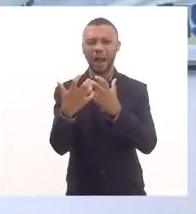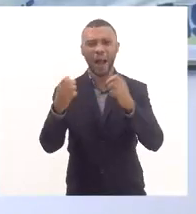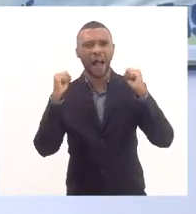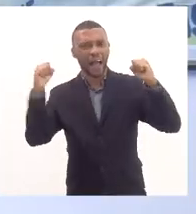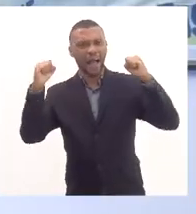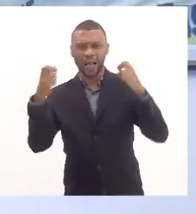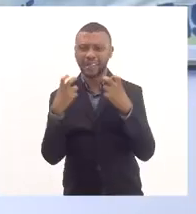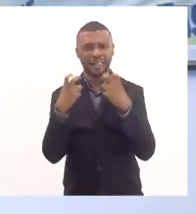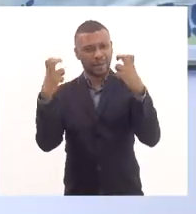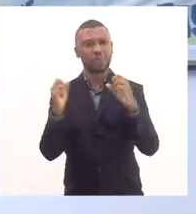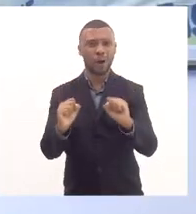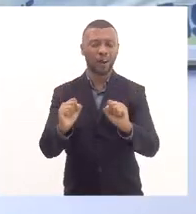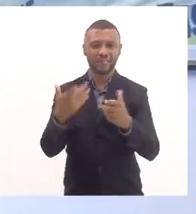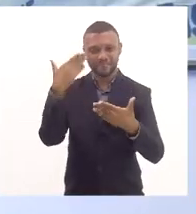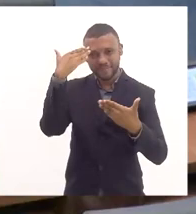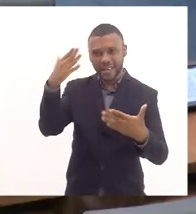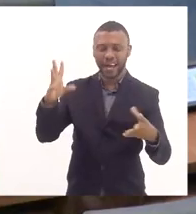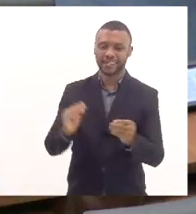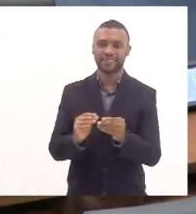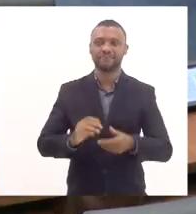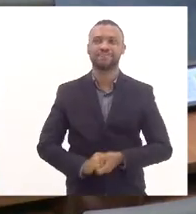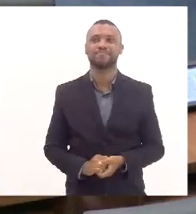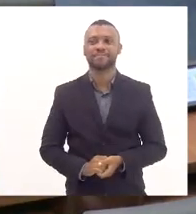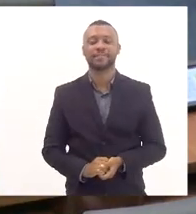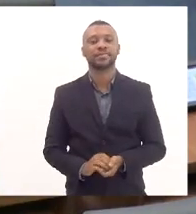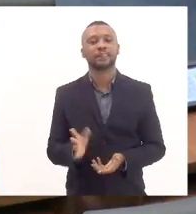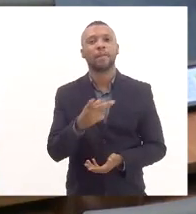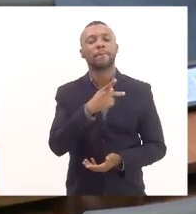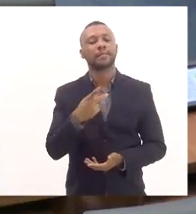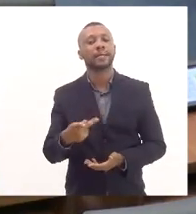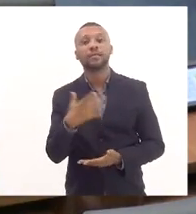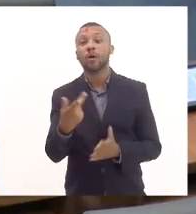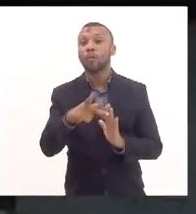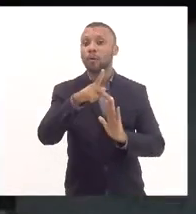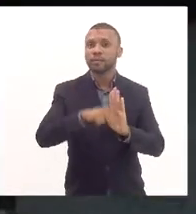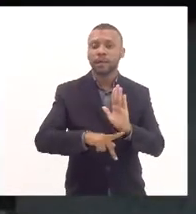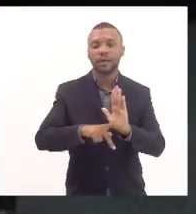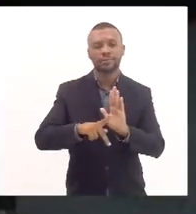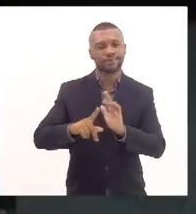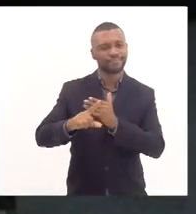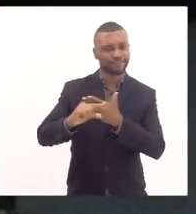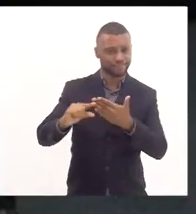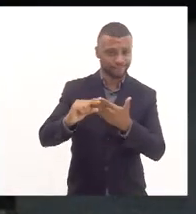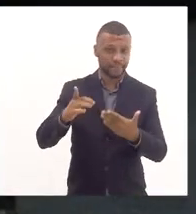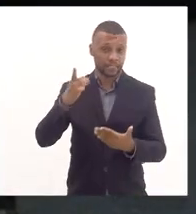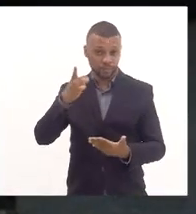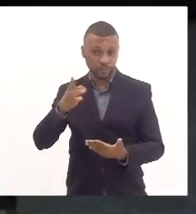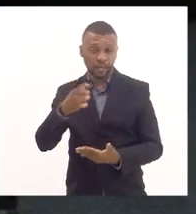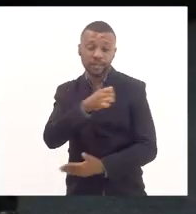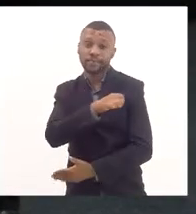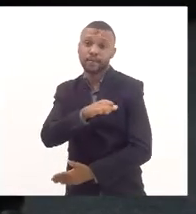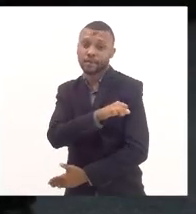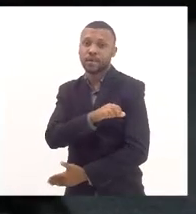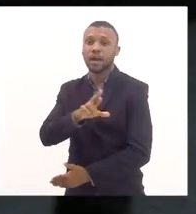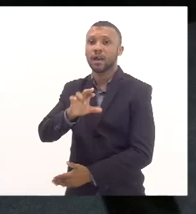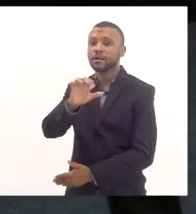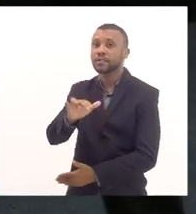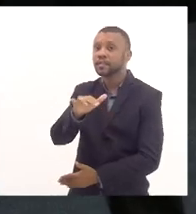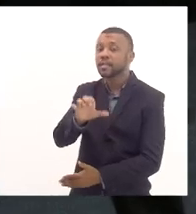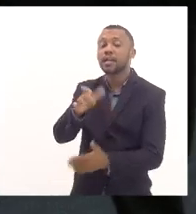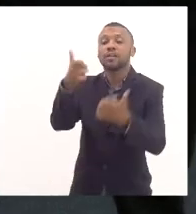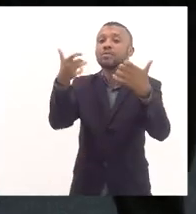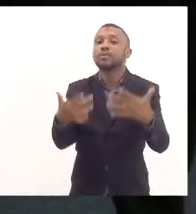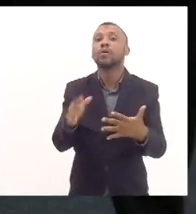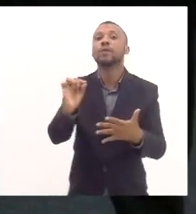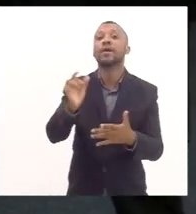obrigada e deixa Presidente o projeto da deputada enfermeira Rejane ele